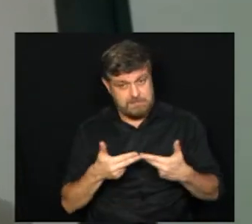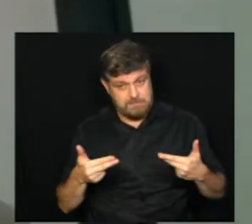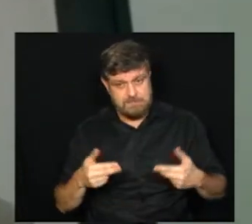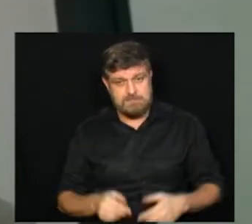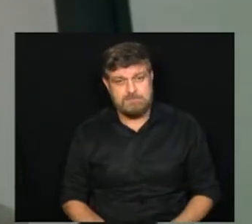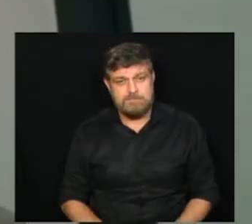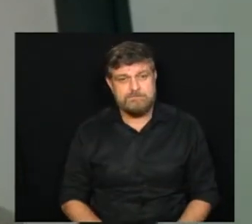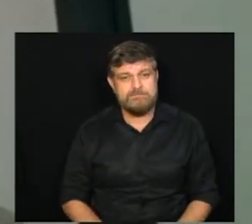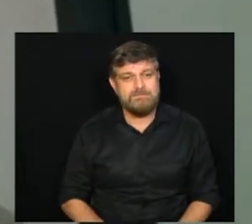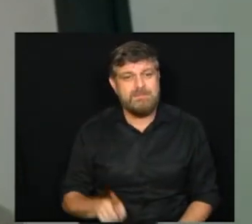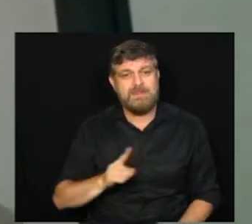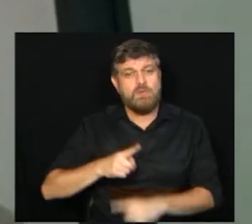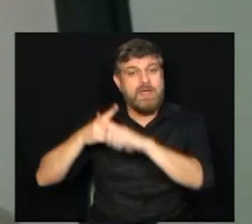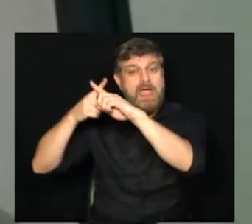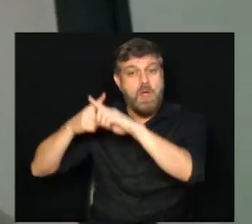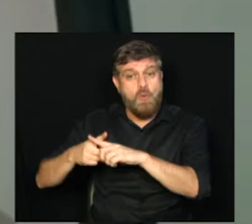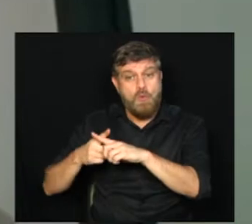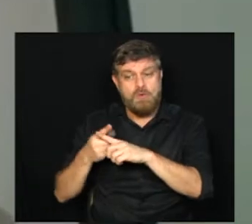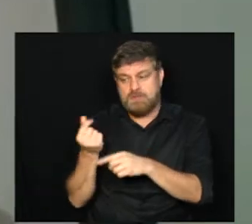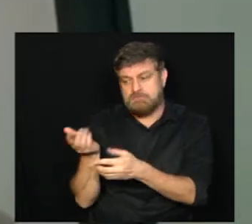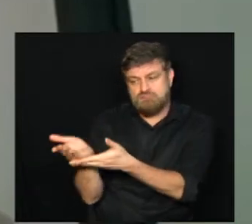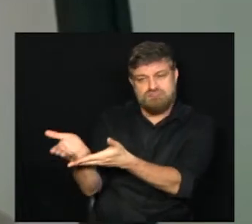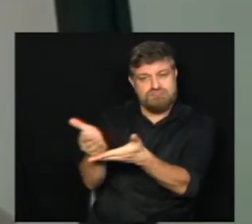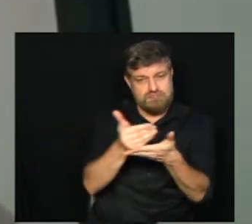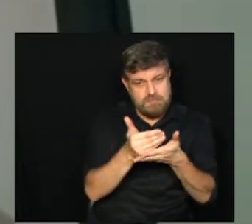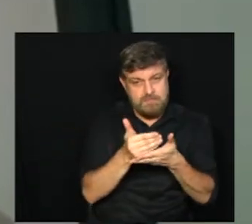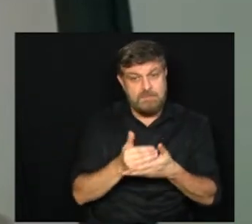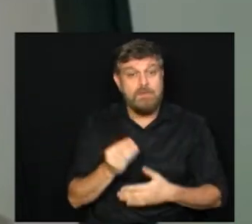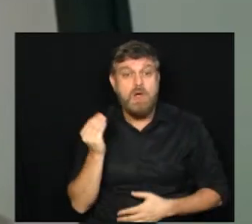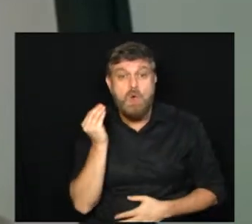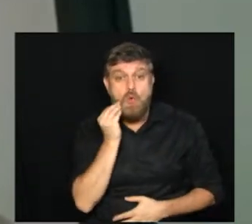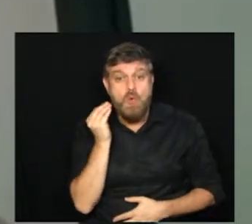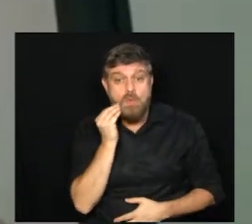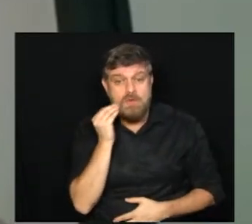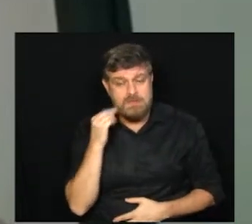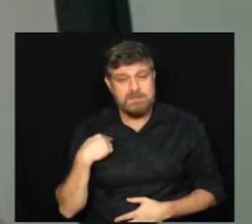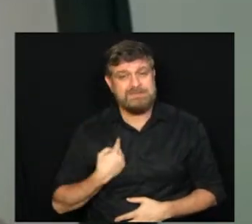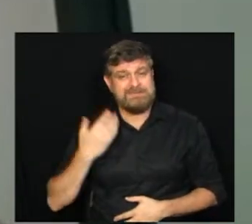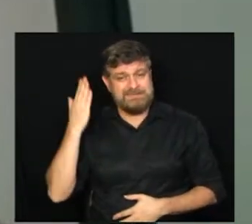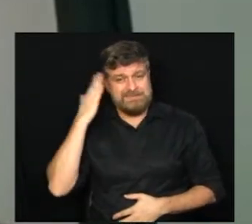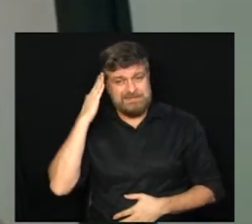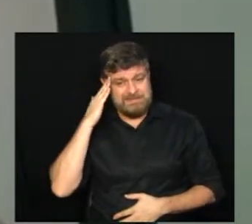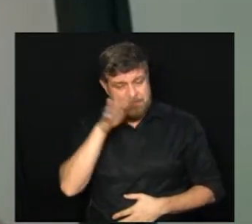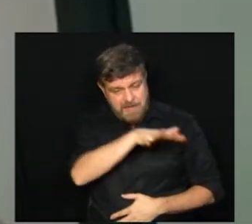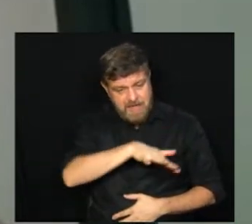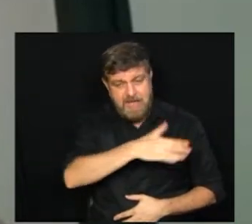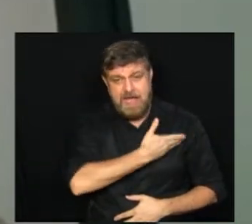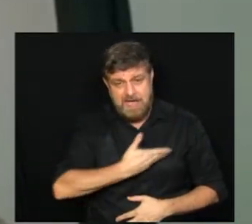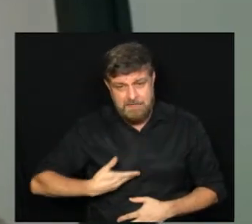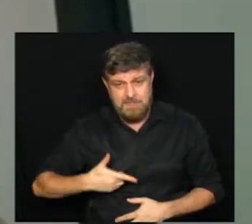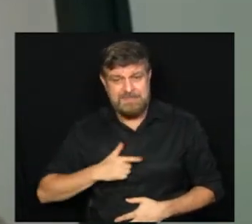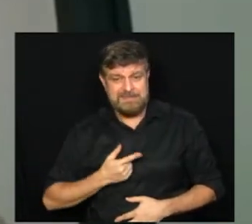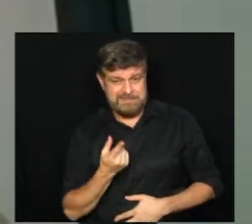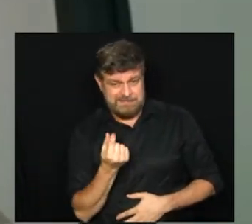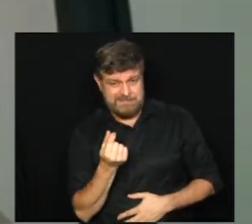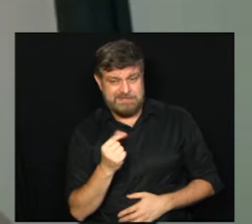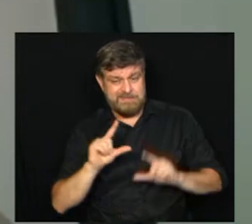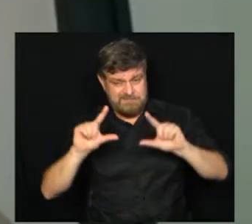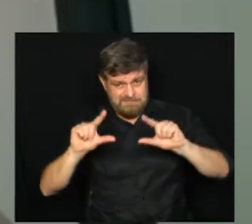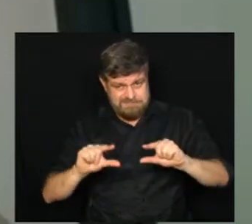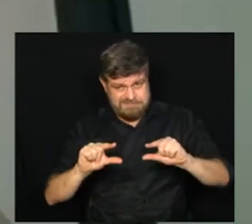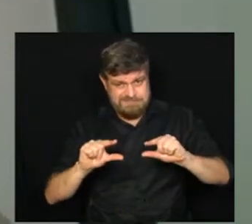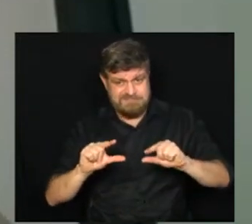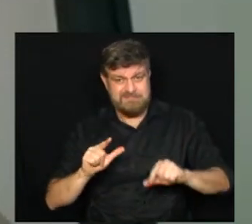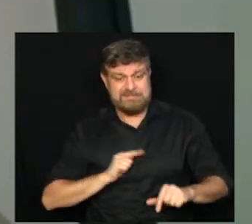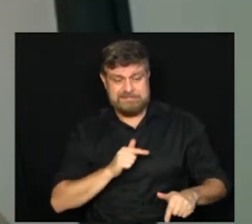Não foi um concurso arrecadatório, foi uma oportunidade. A gente sabe que o poder público ele trabalha com limitações orçamentárias